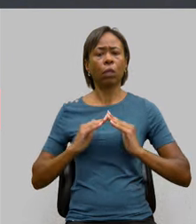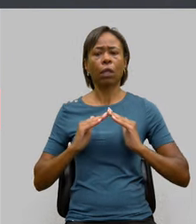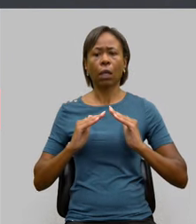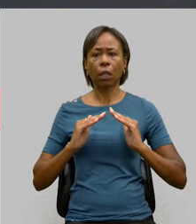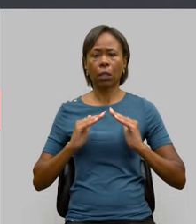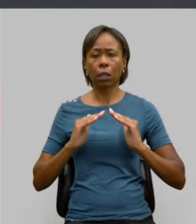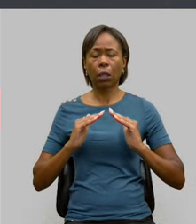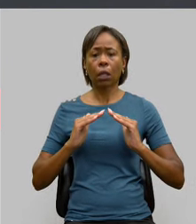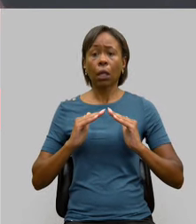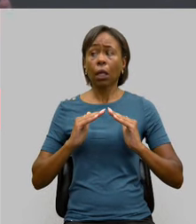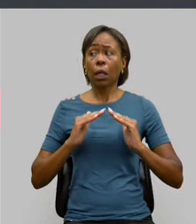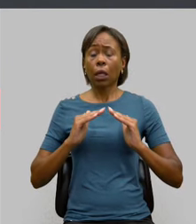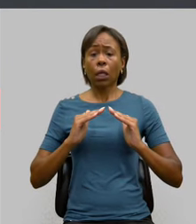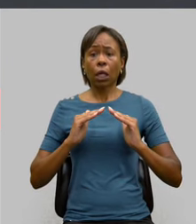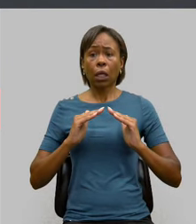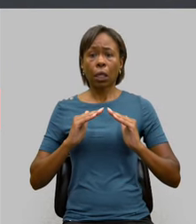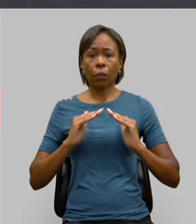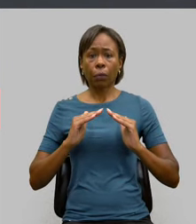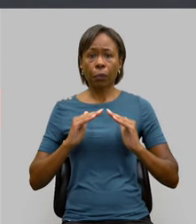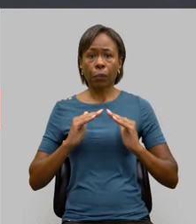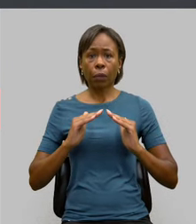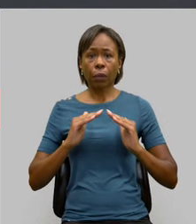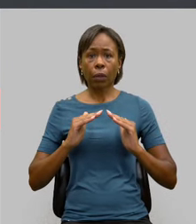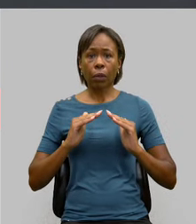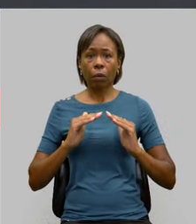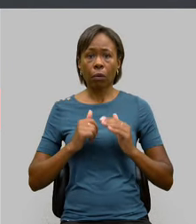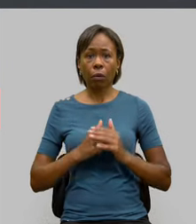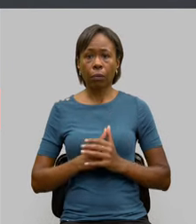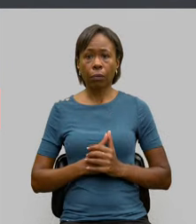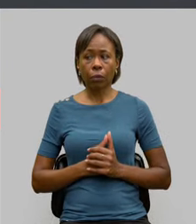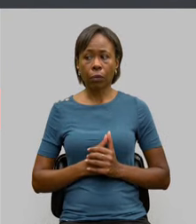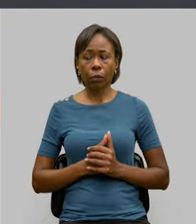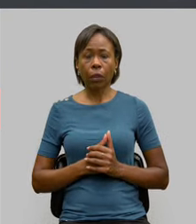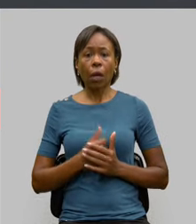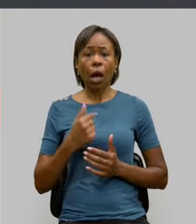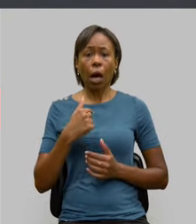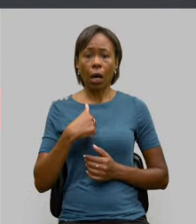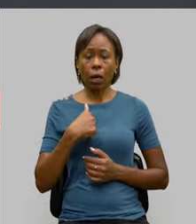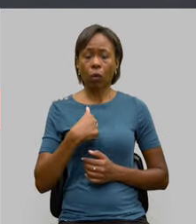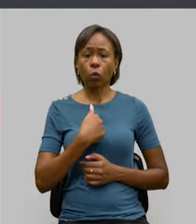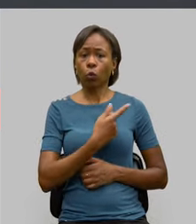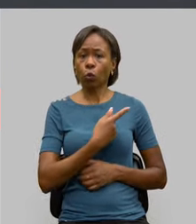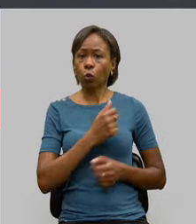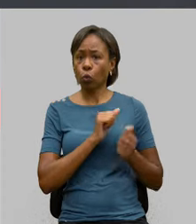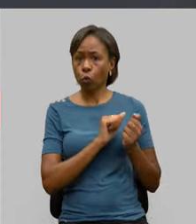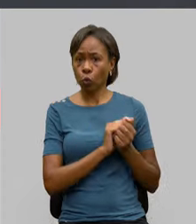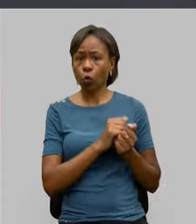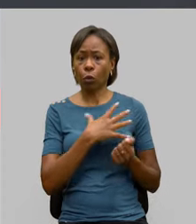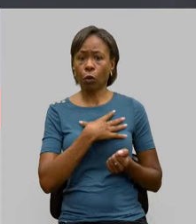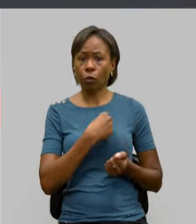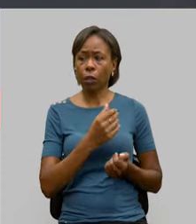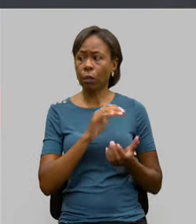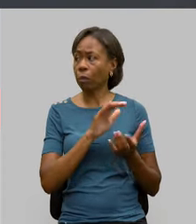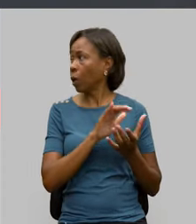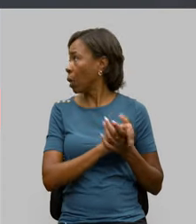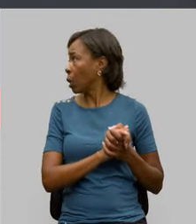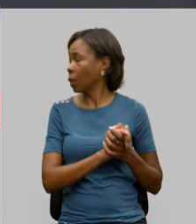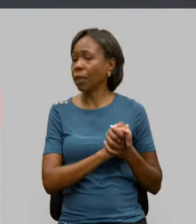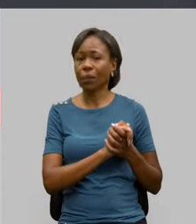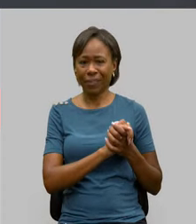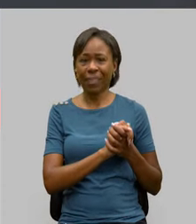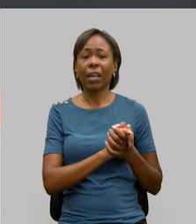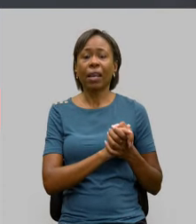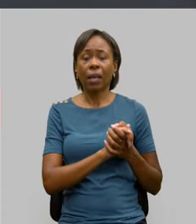e estava estava lá em casa naquele momento eu e o Samuel e o Ricardo meu marido e ele falou para mim assim